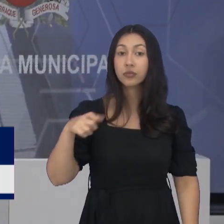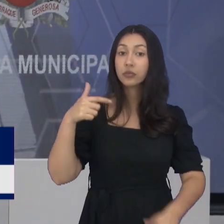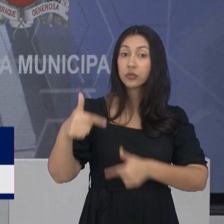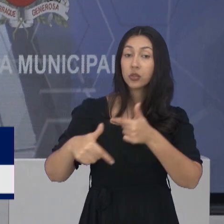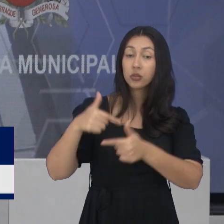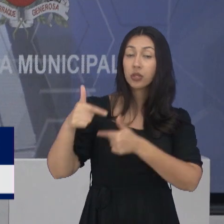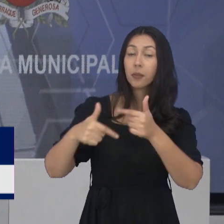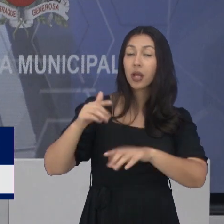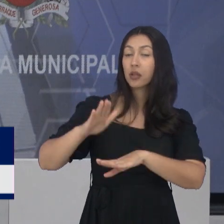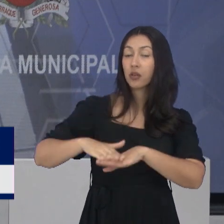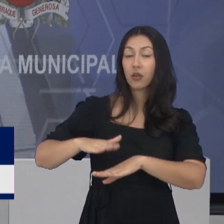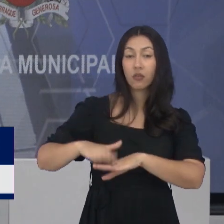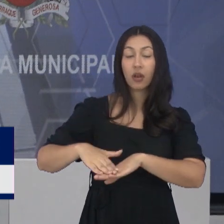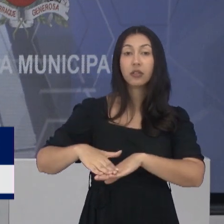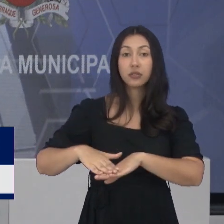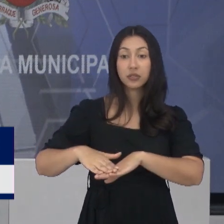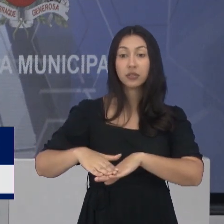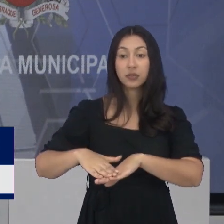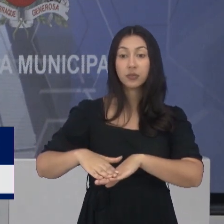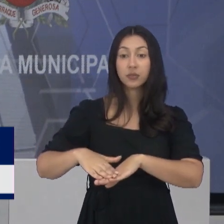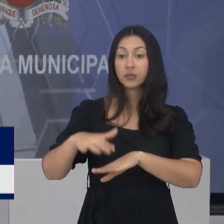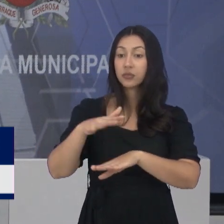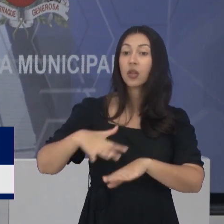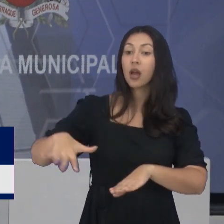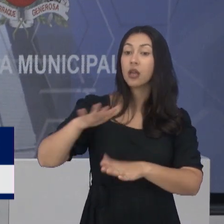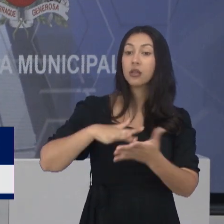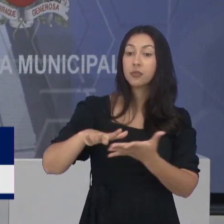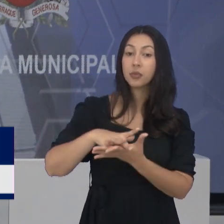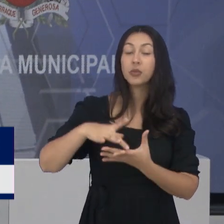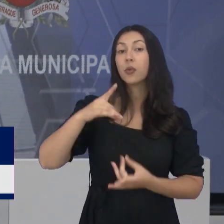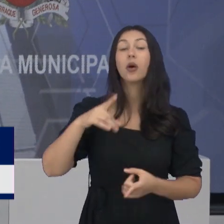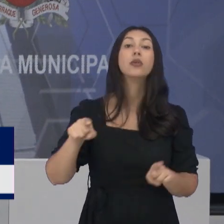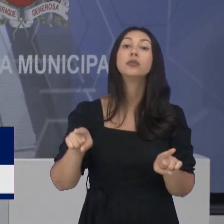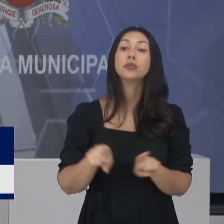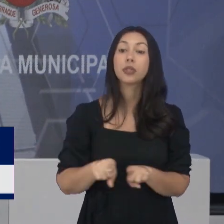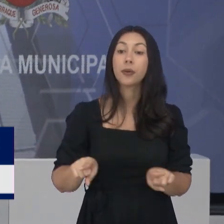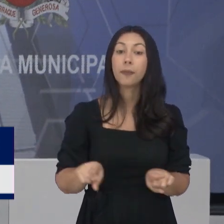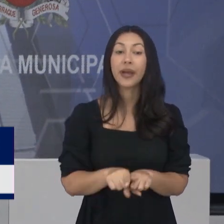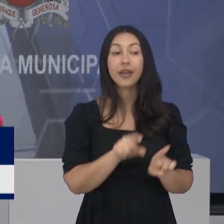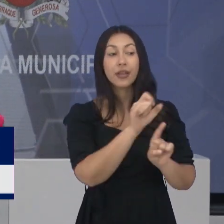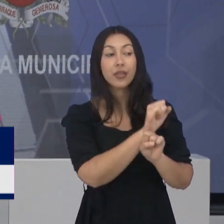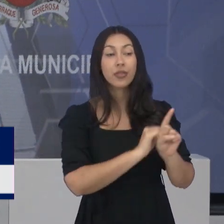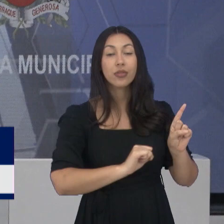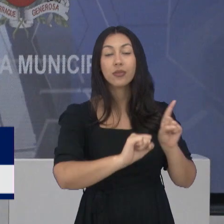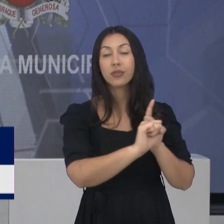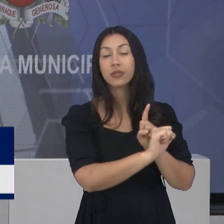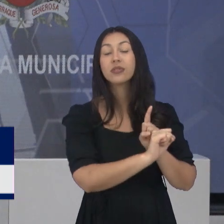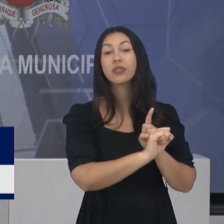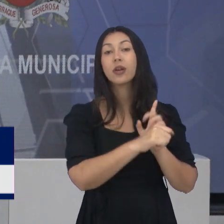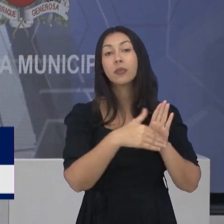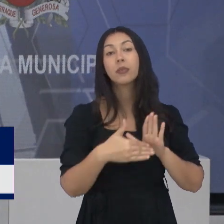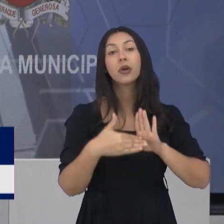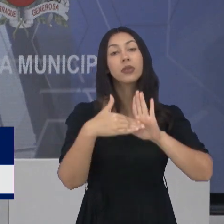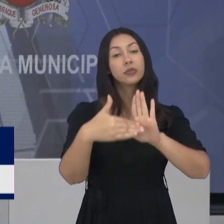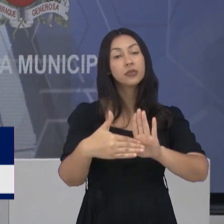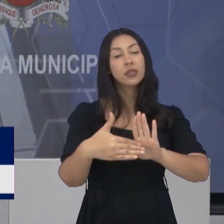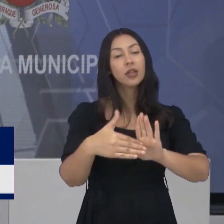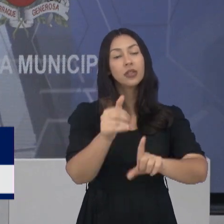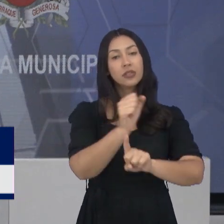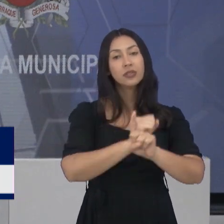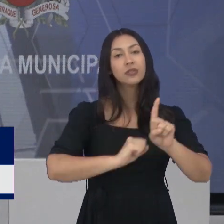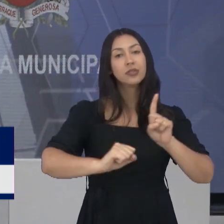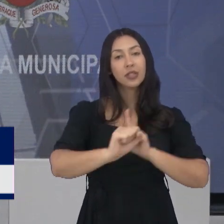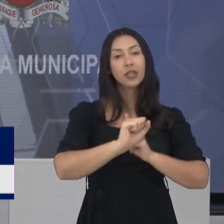que elas realizam, tanto na área espiritual, quanto na área social, em prol da nossa sociedade.